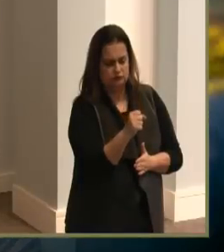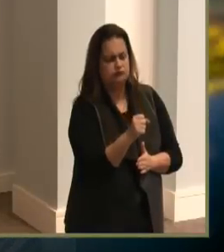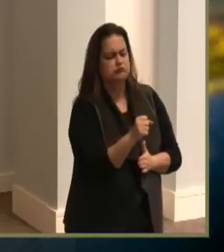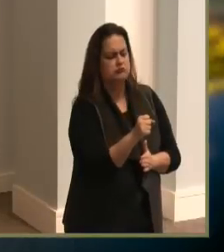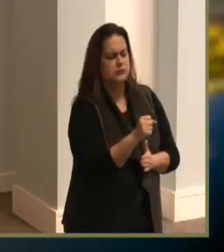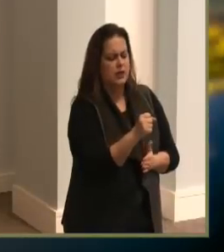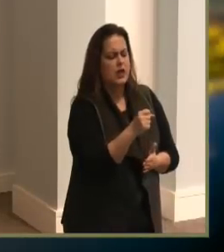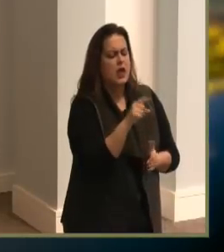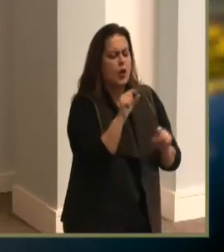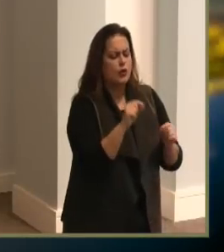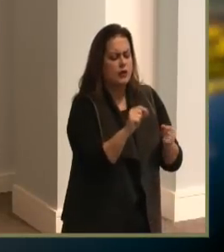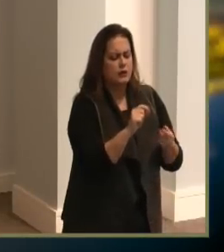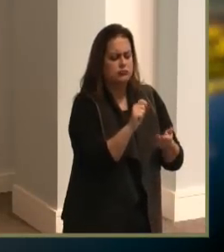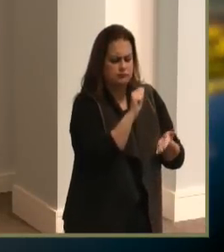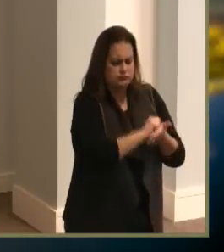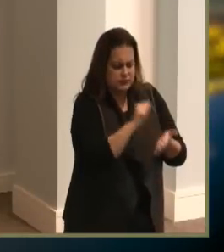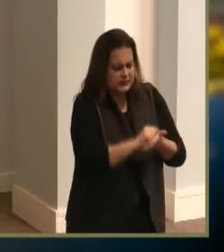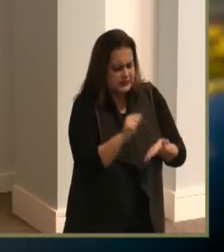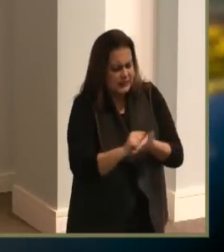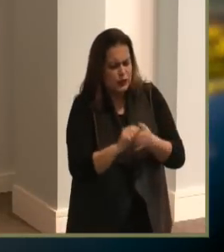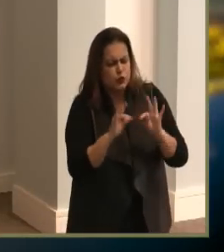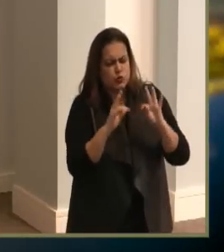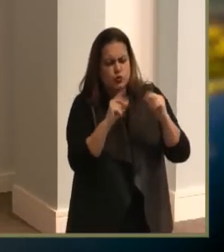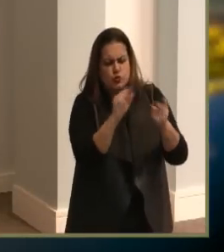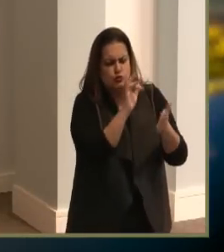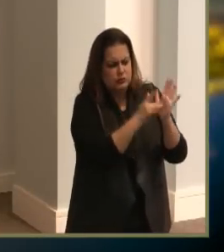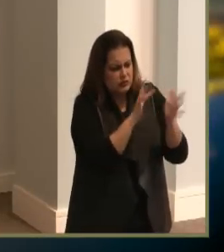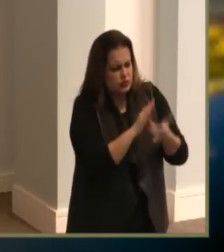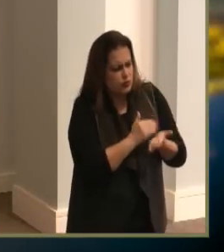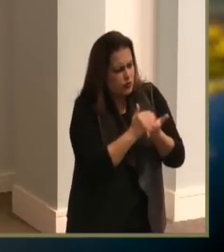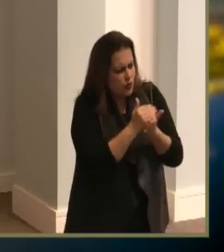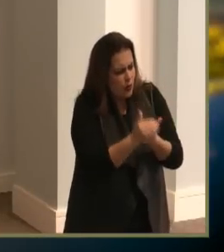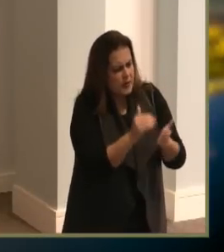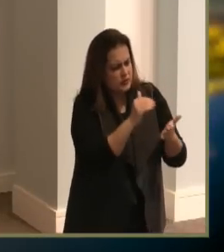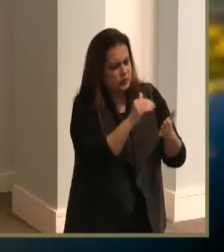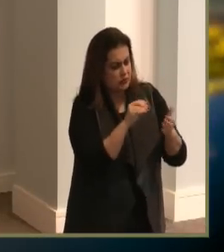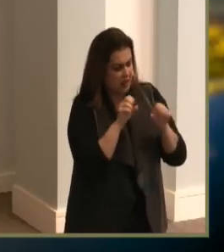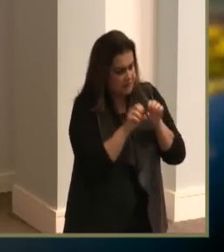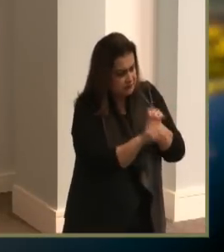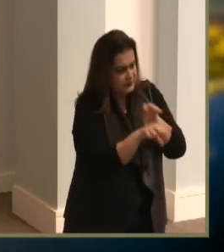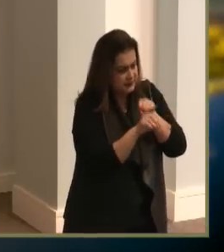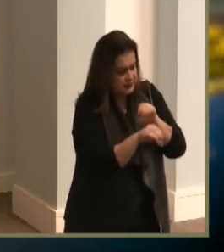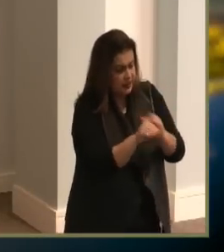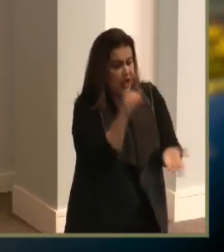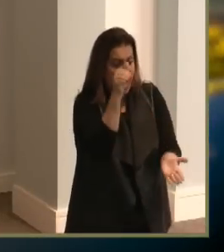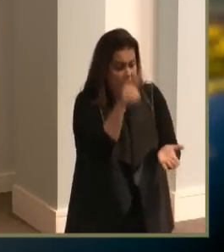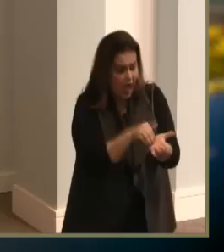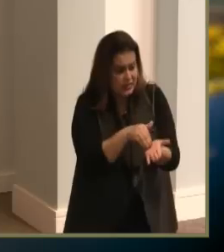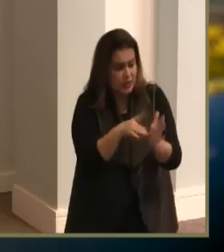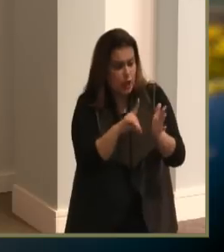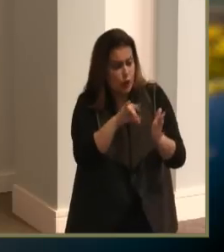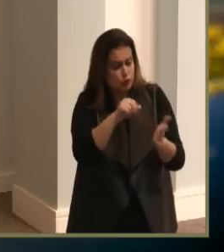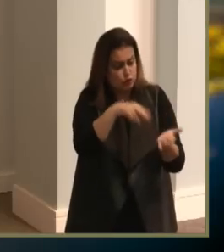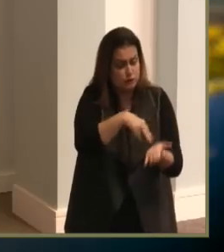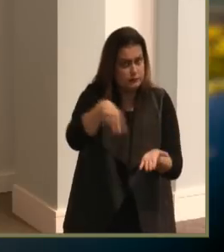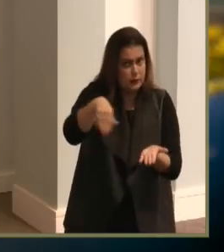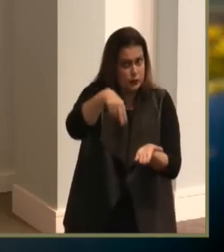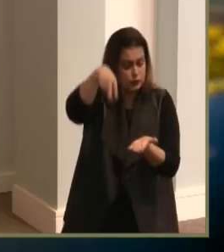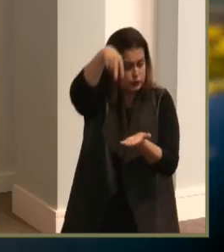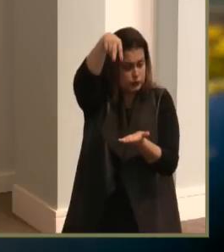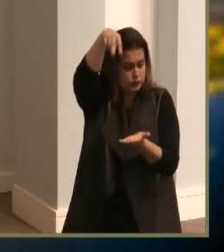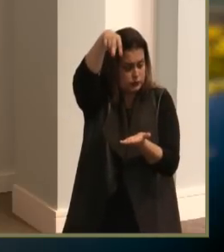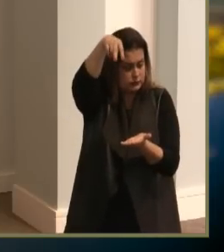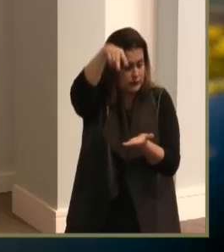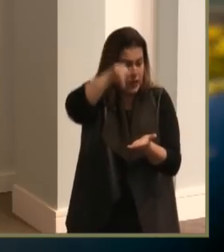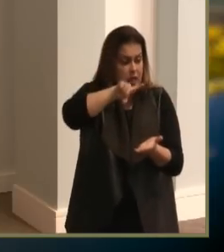quanto Jesus começou a fazer e a ensinar, até o dia em que foi levado para cima, depois de haver dado o mandamento